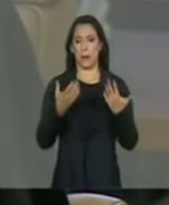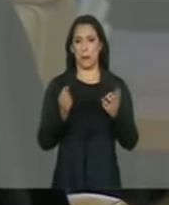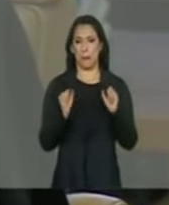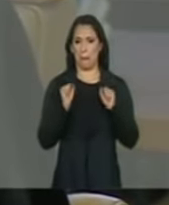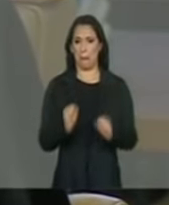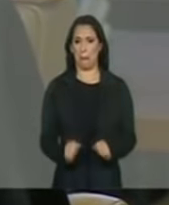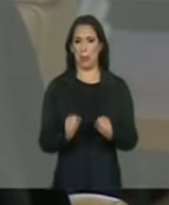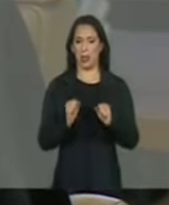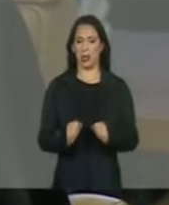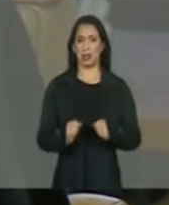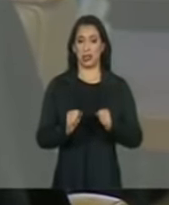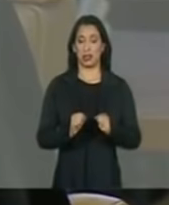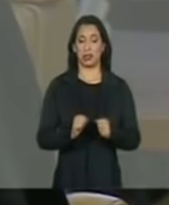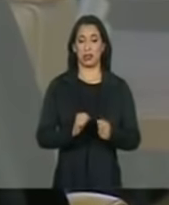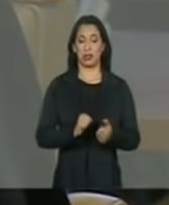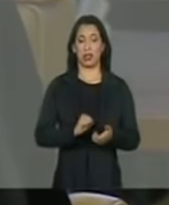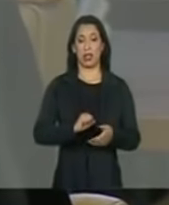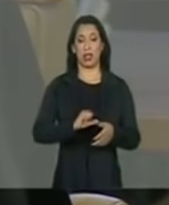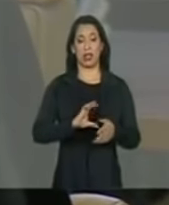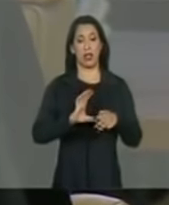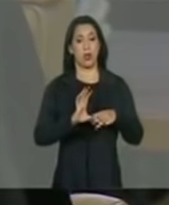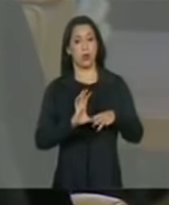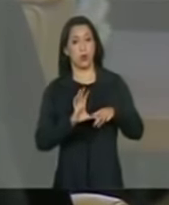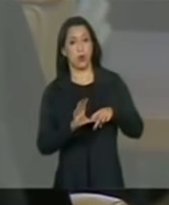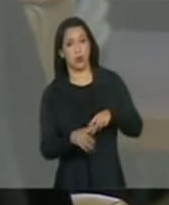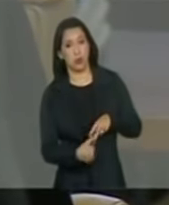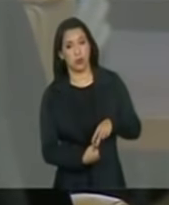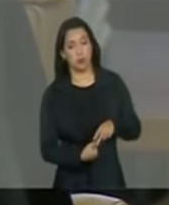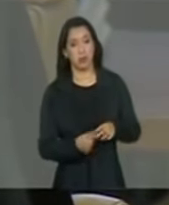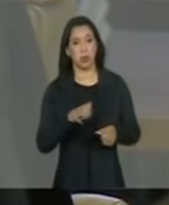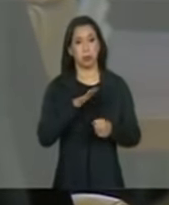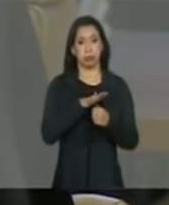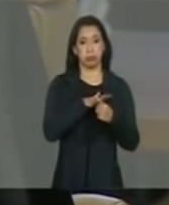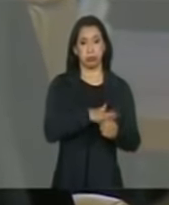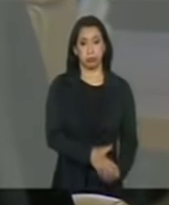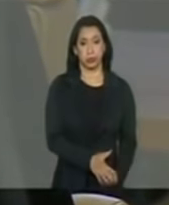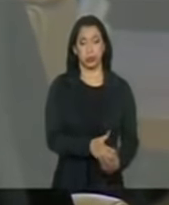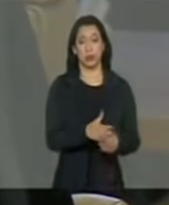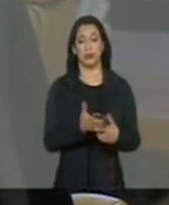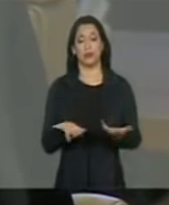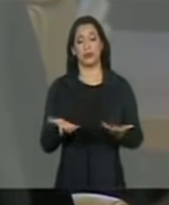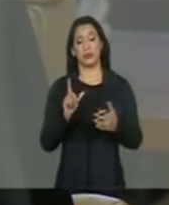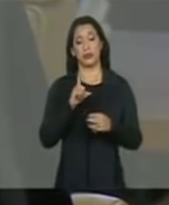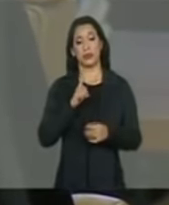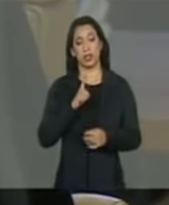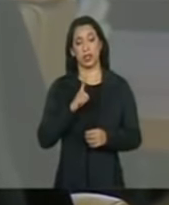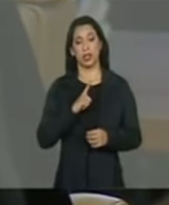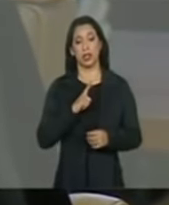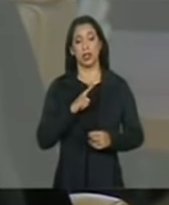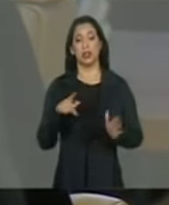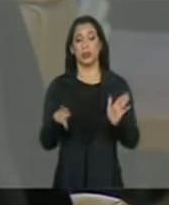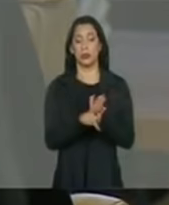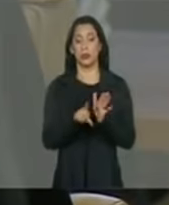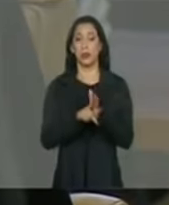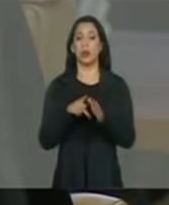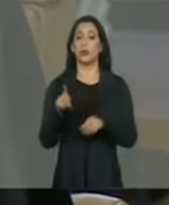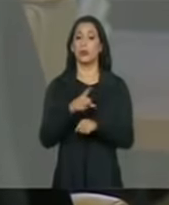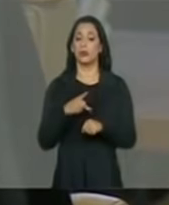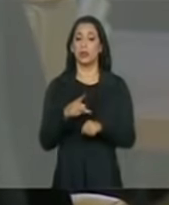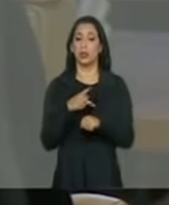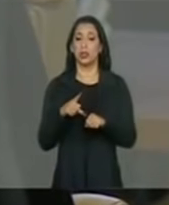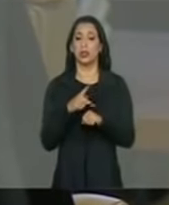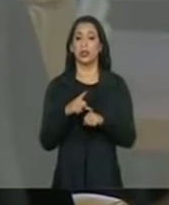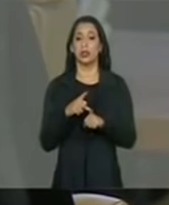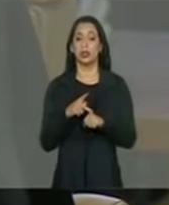degradando a instrumento de opressão e abastardamento de seu próprio país e